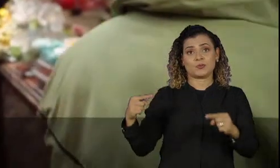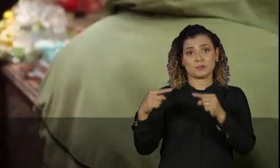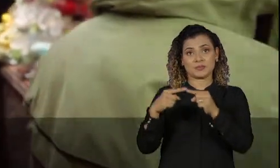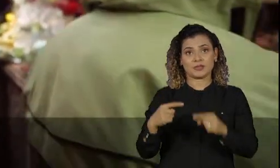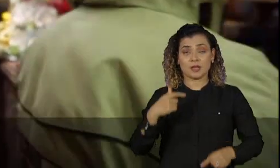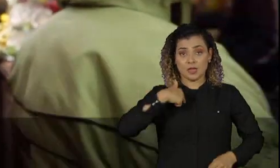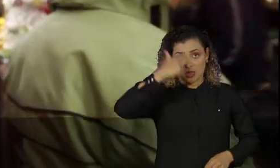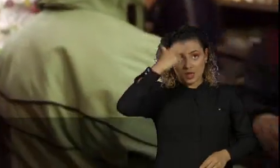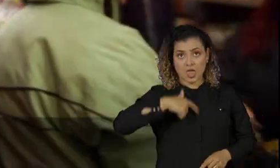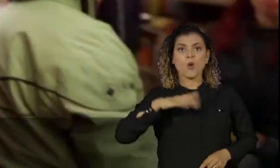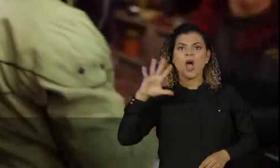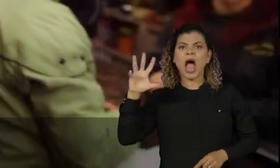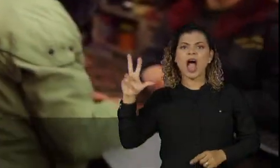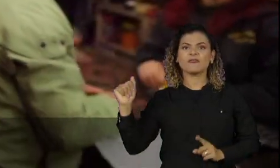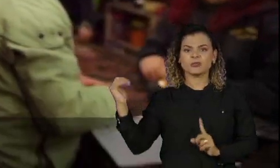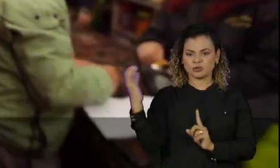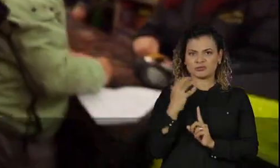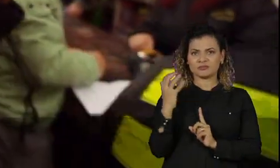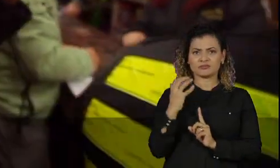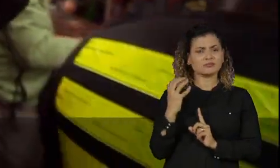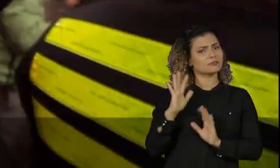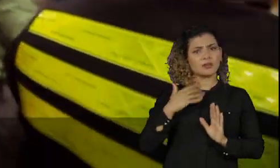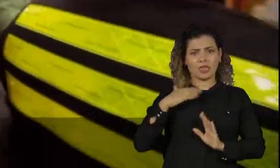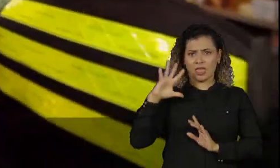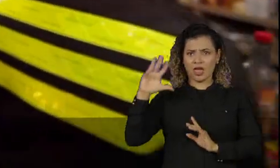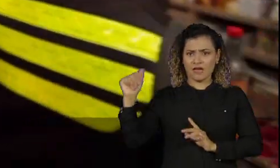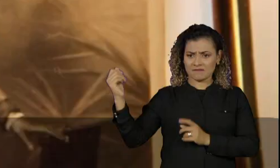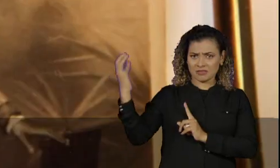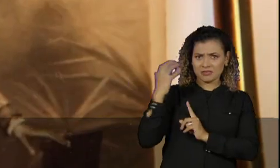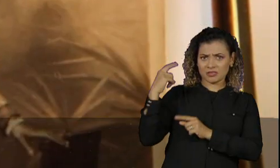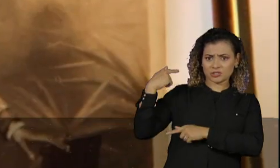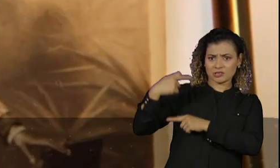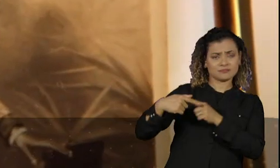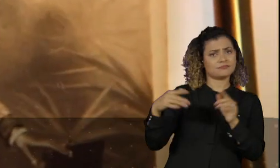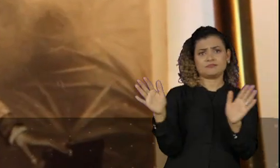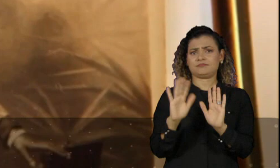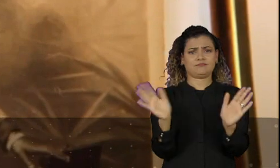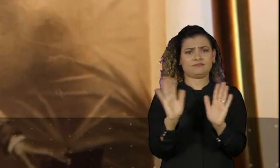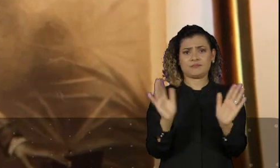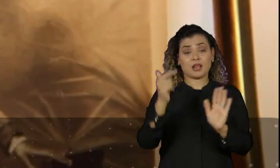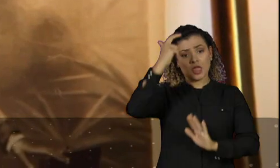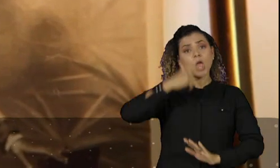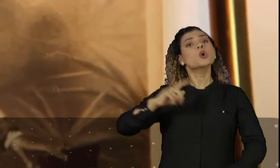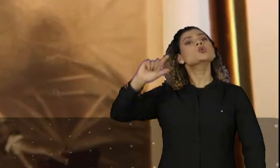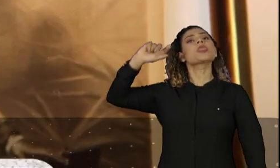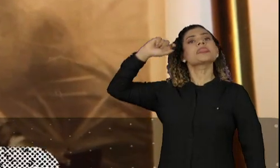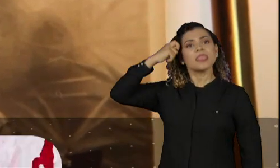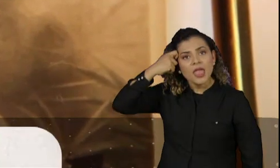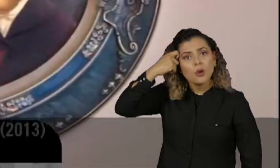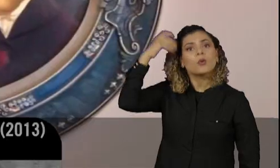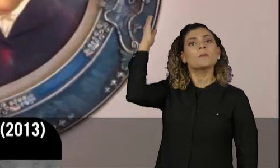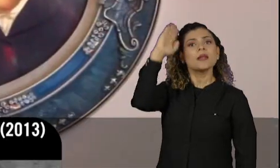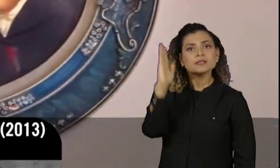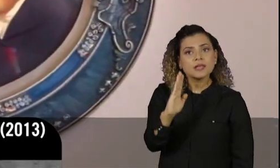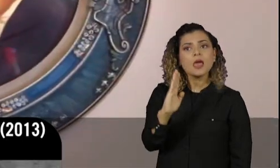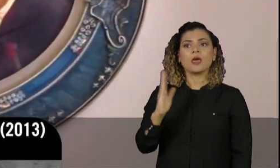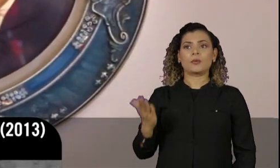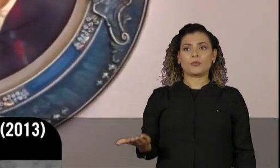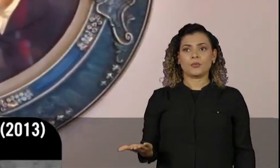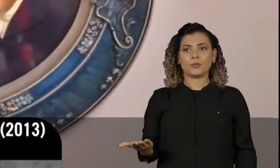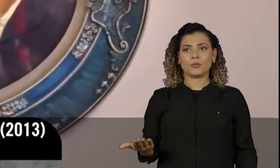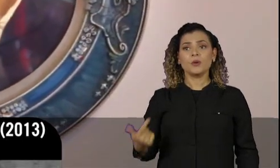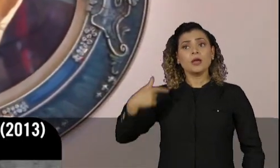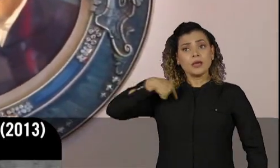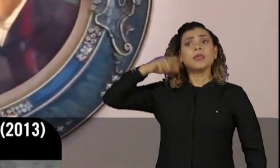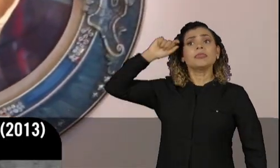eu sou afrodescendente. Eu não sou afrodescendente. Eu sou negro brasileiro. O